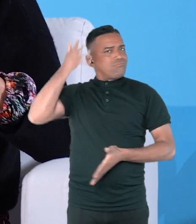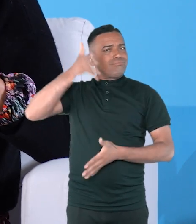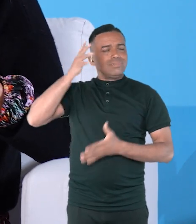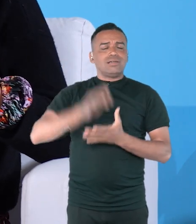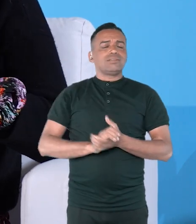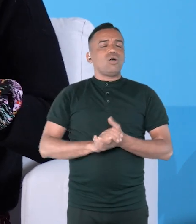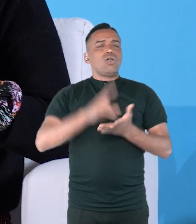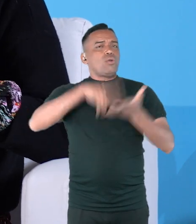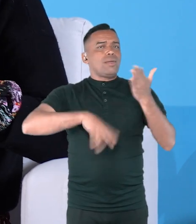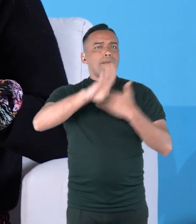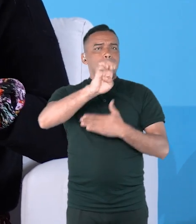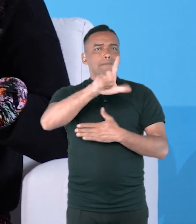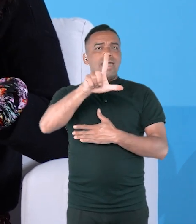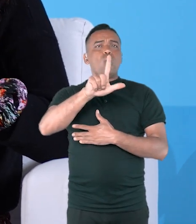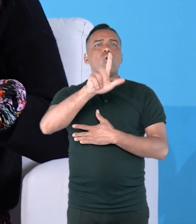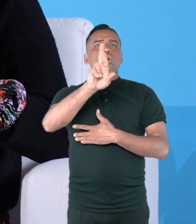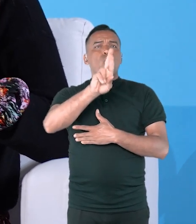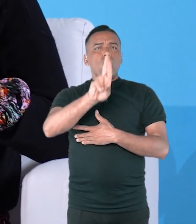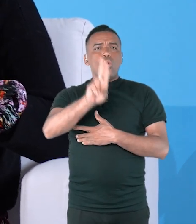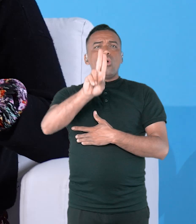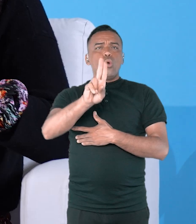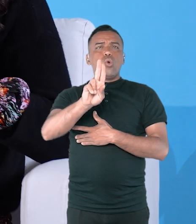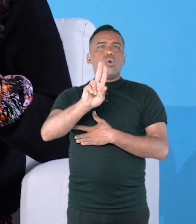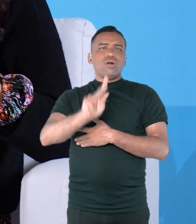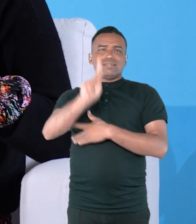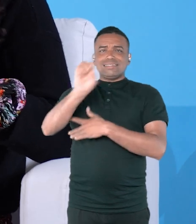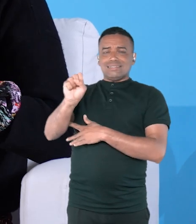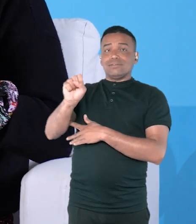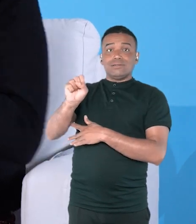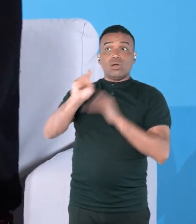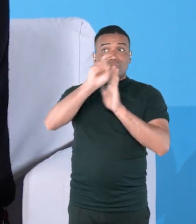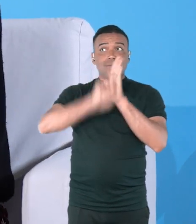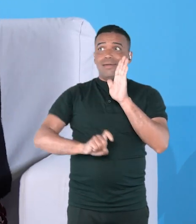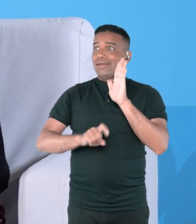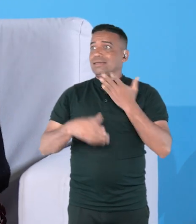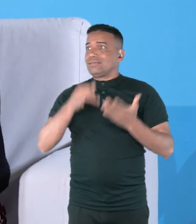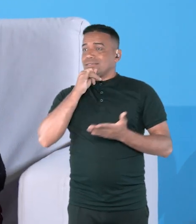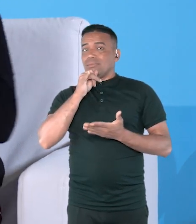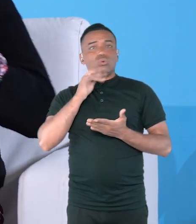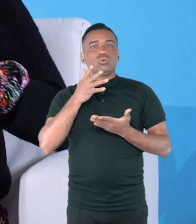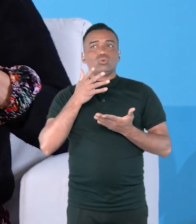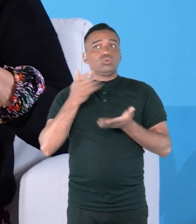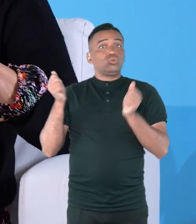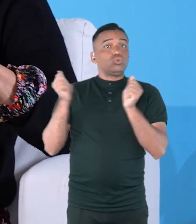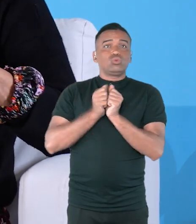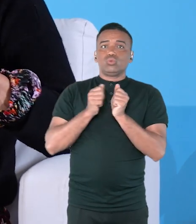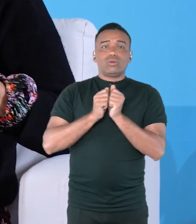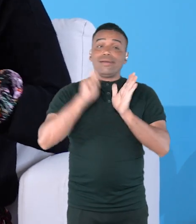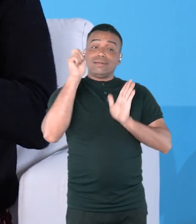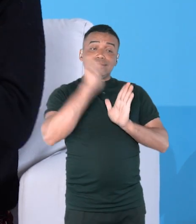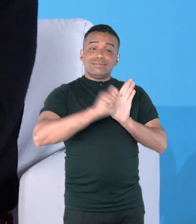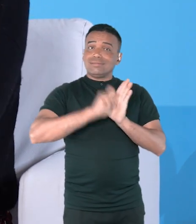eu tinha lido muito a Bell Hooks, né? Então, a gente tinha uma coisa que a gente queria dizer, mas o texto foi escrito. Esse, então, O Que Só Sabemos Juntos,